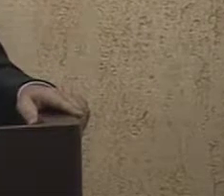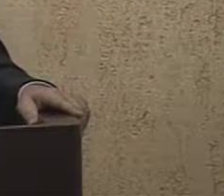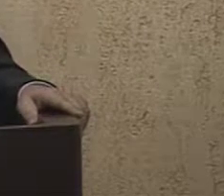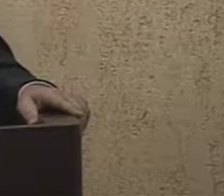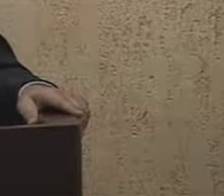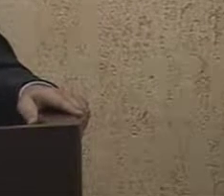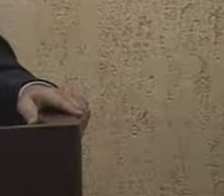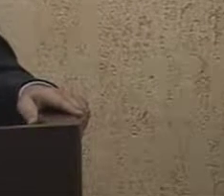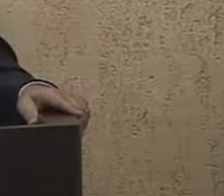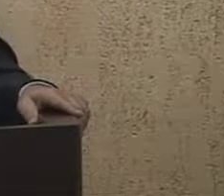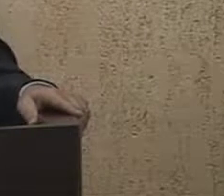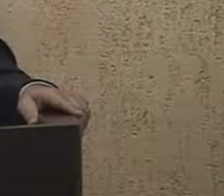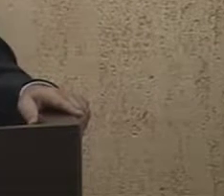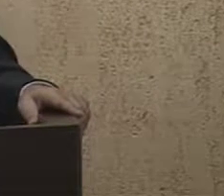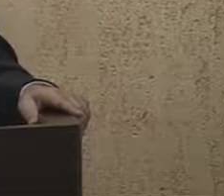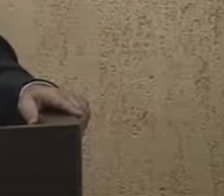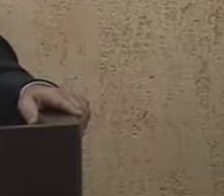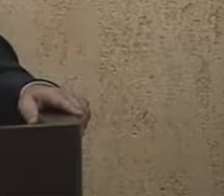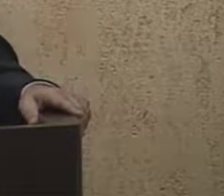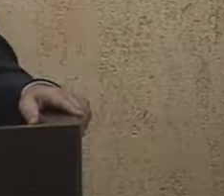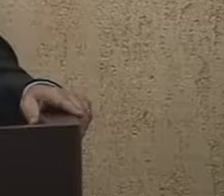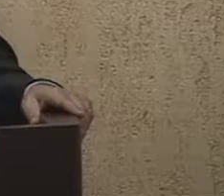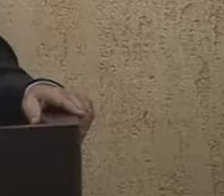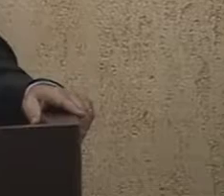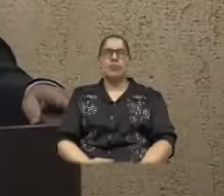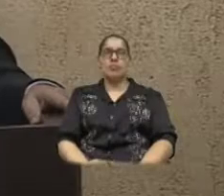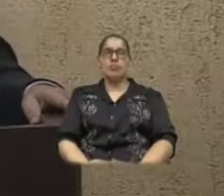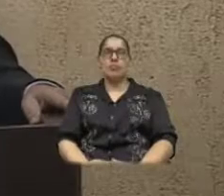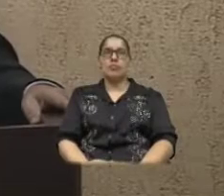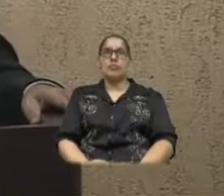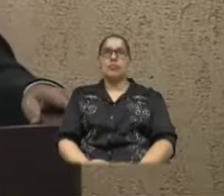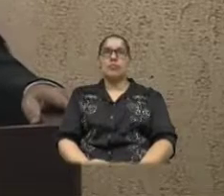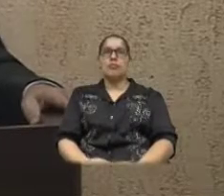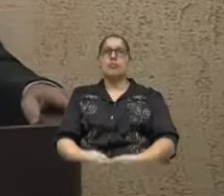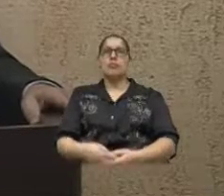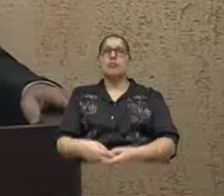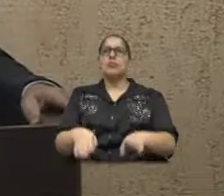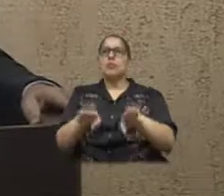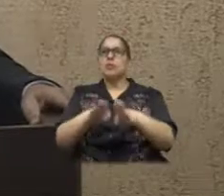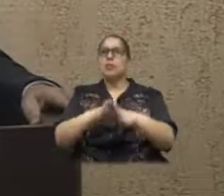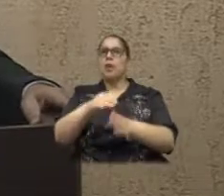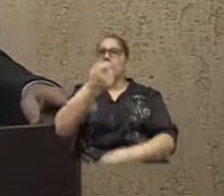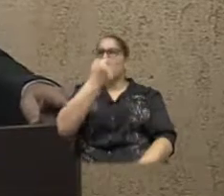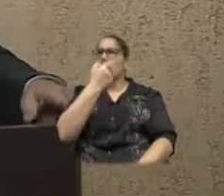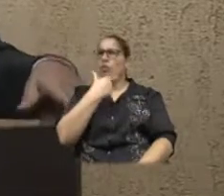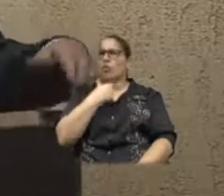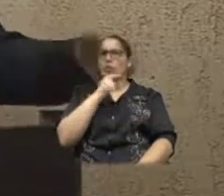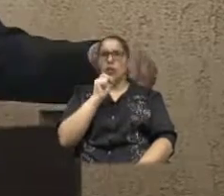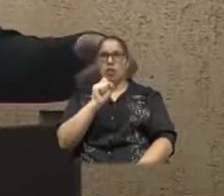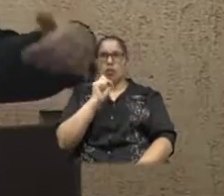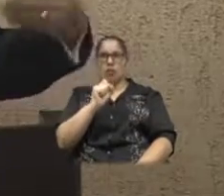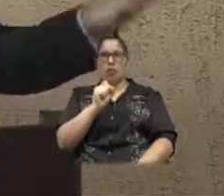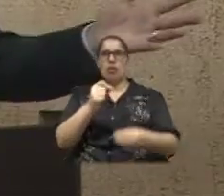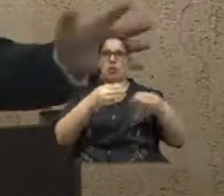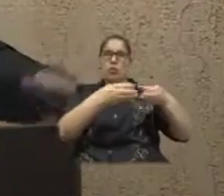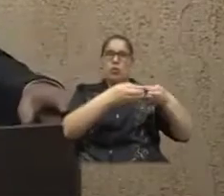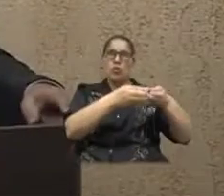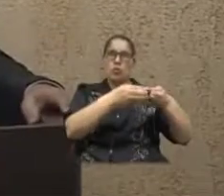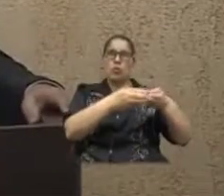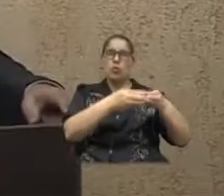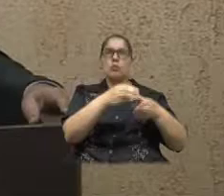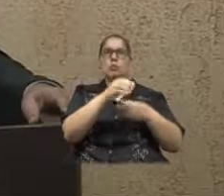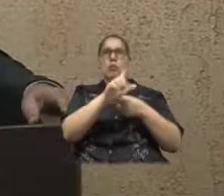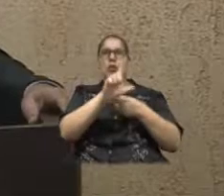opinião também, até mesmo os segmentos LGBT, ofenderam a